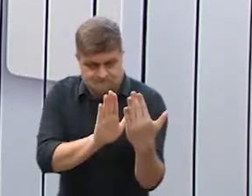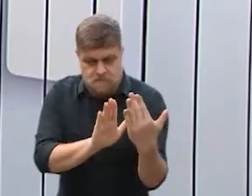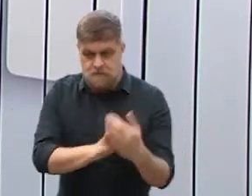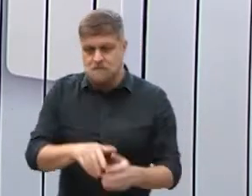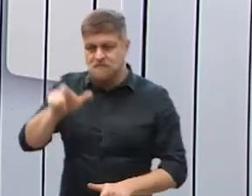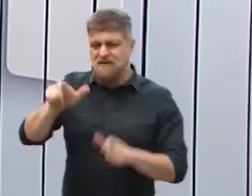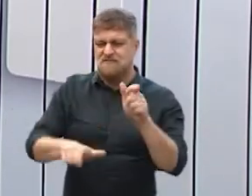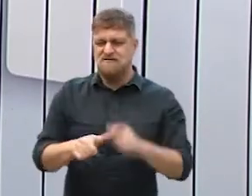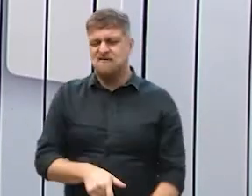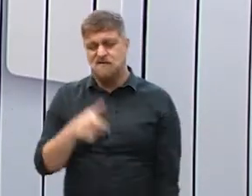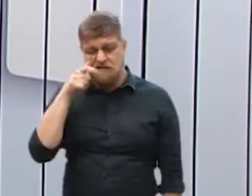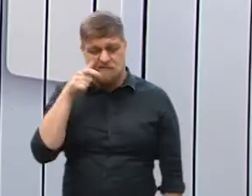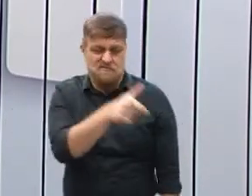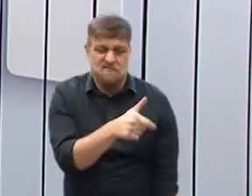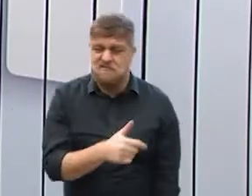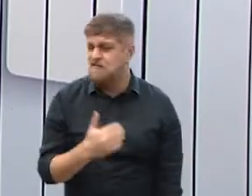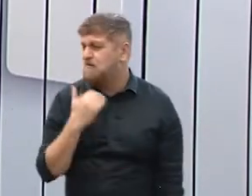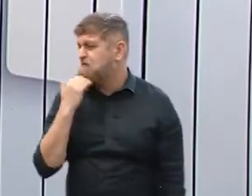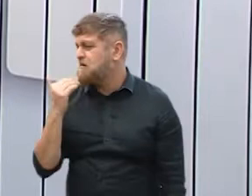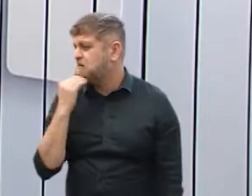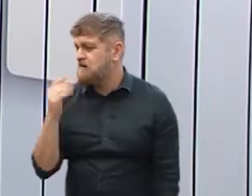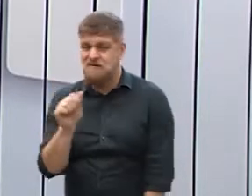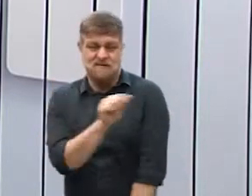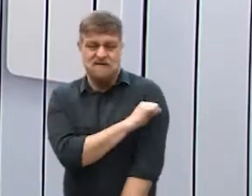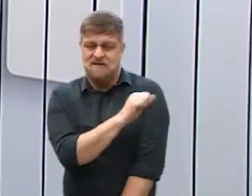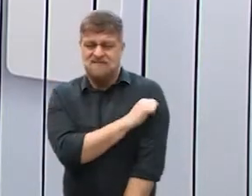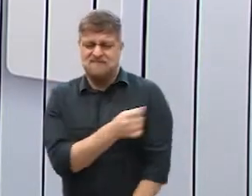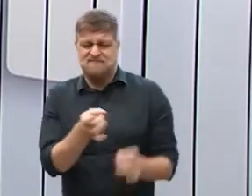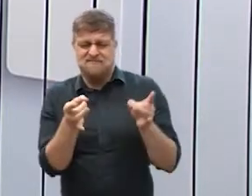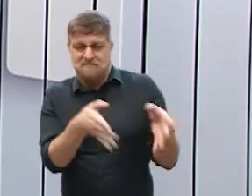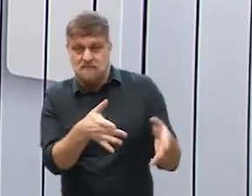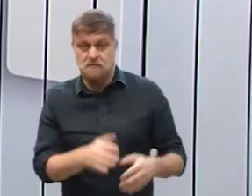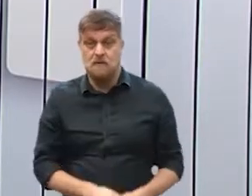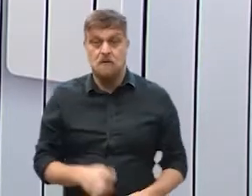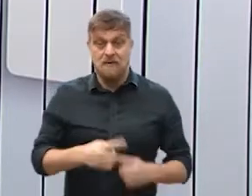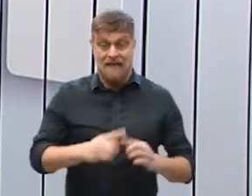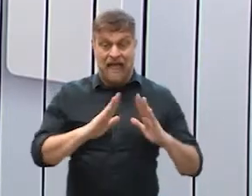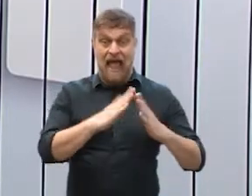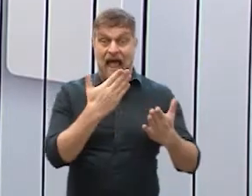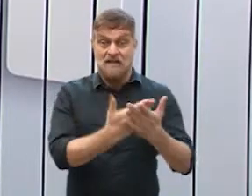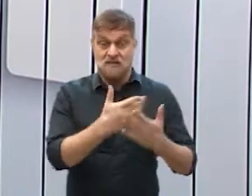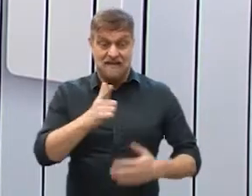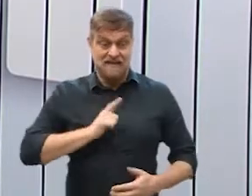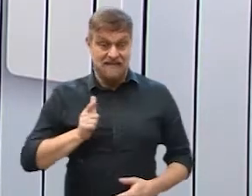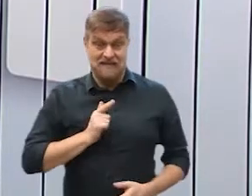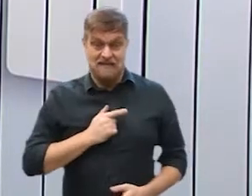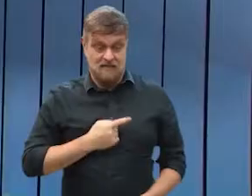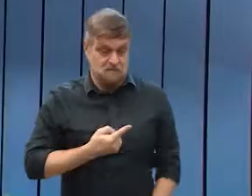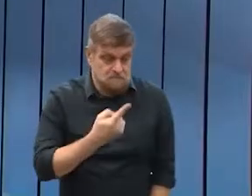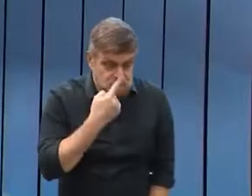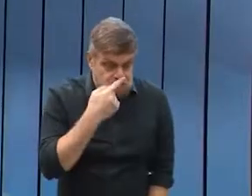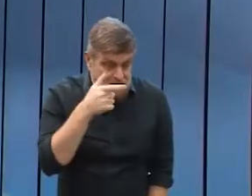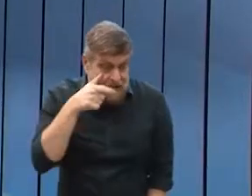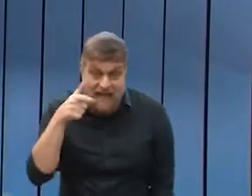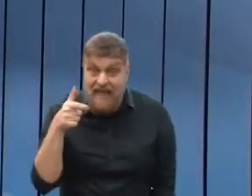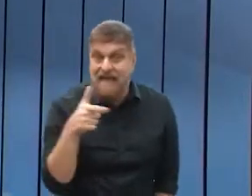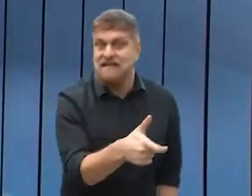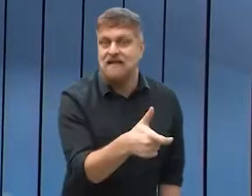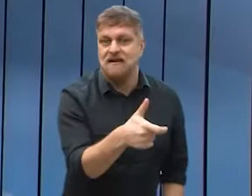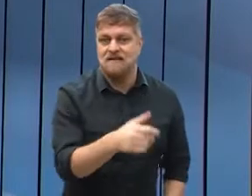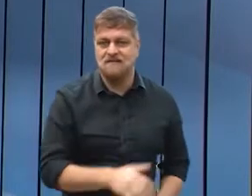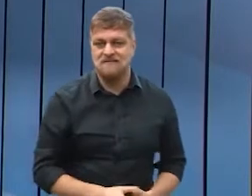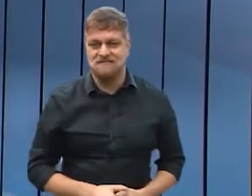de interesse e de engajamento dos estudantes, né? Tornando a escola mais significativa do ponto de vista do aluno também,